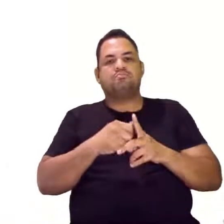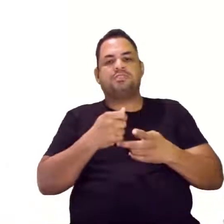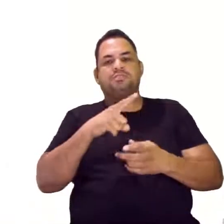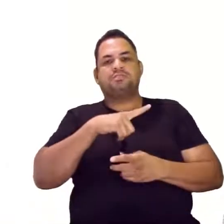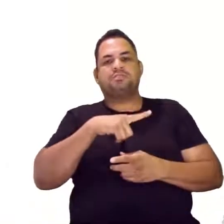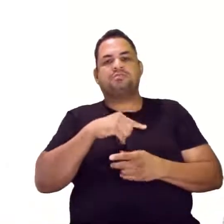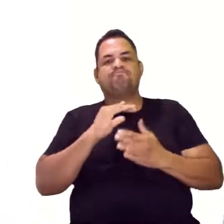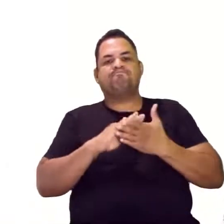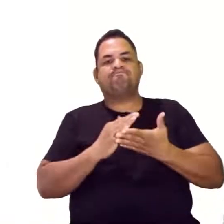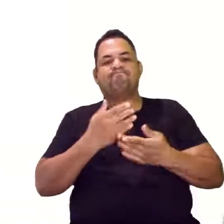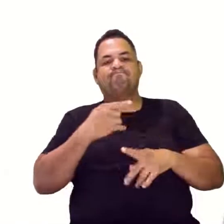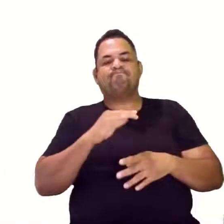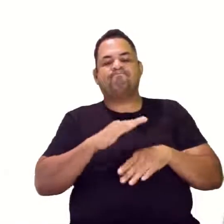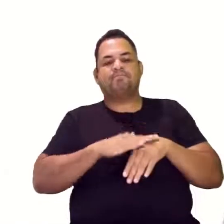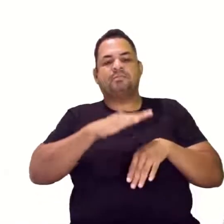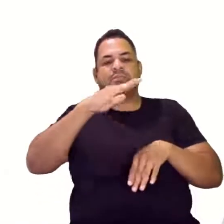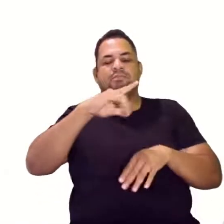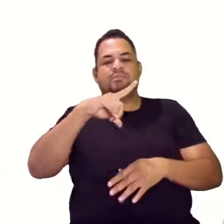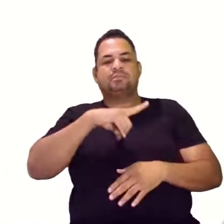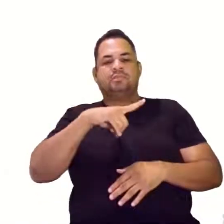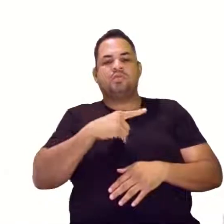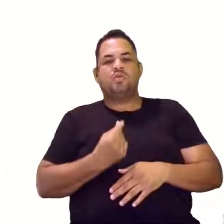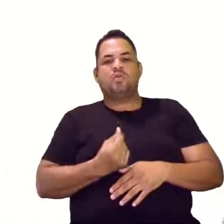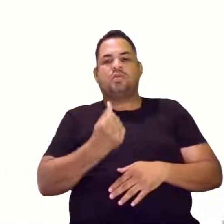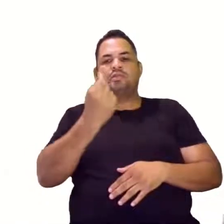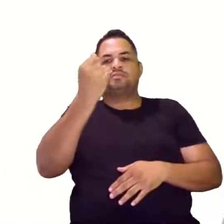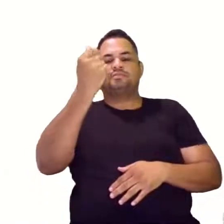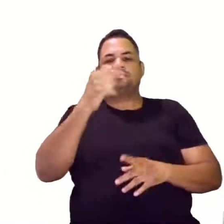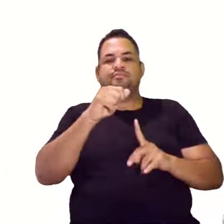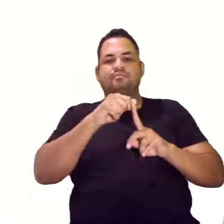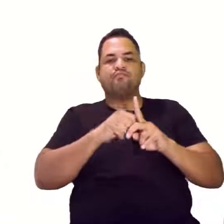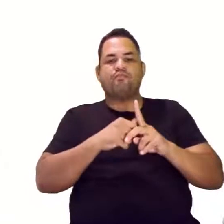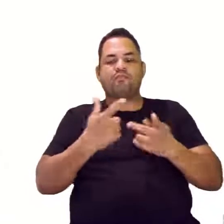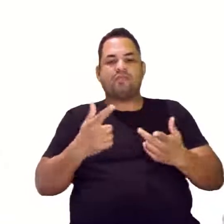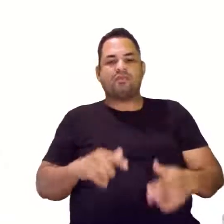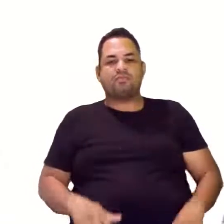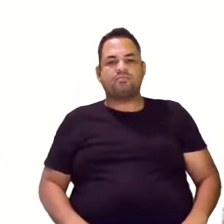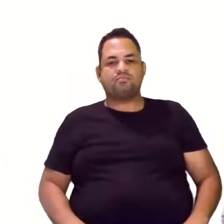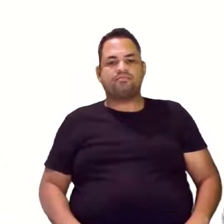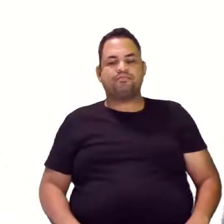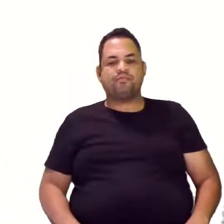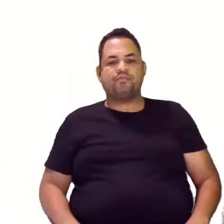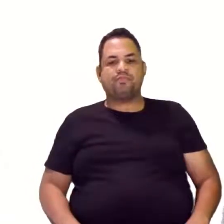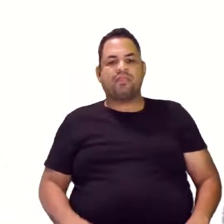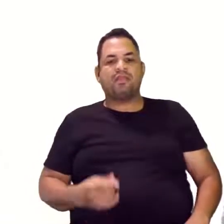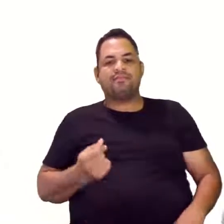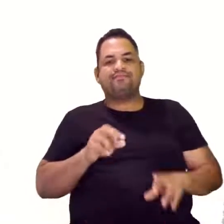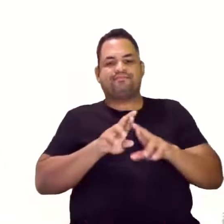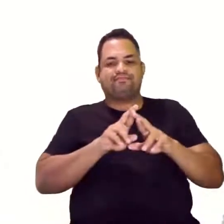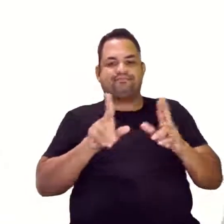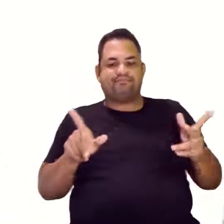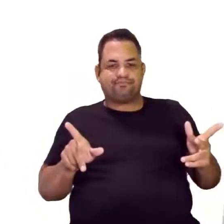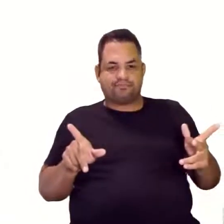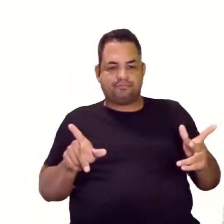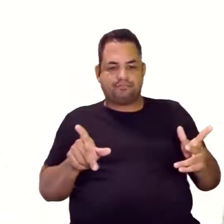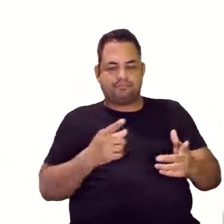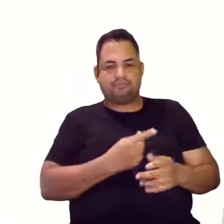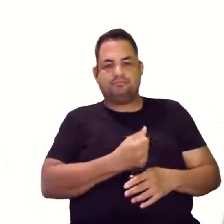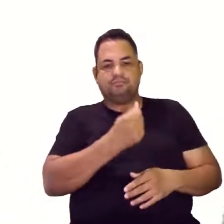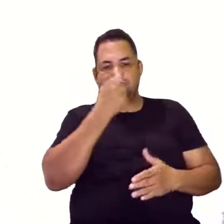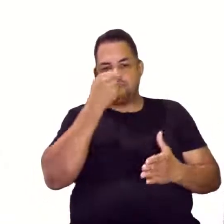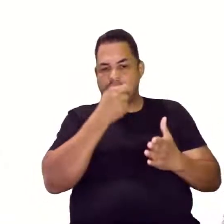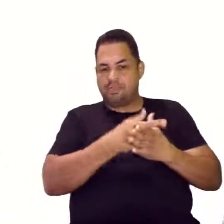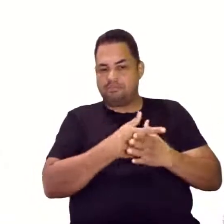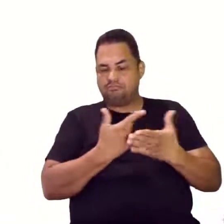E qual é o mês que mais teve lucro? É aquele mês onde teve... maior diferença entre